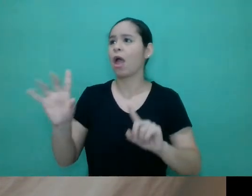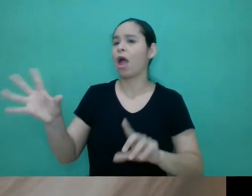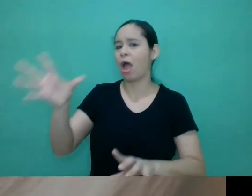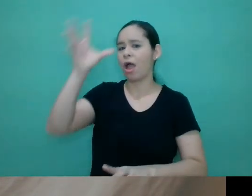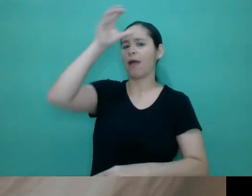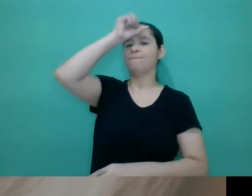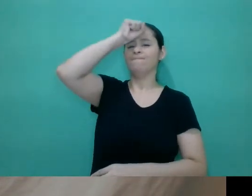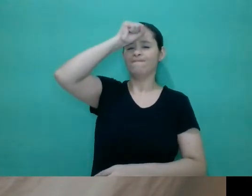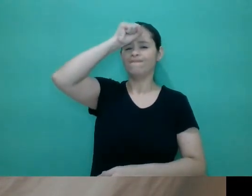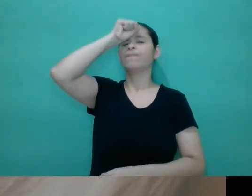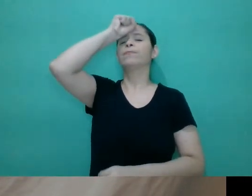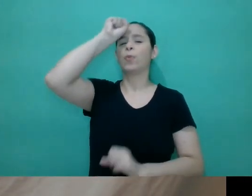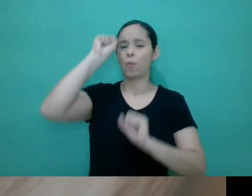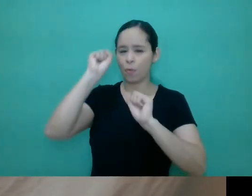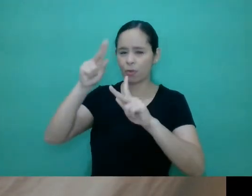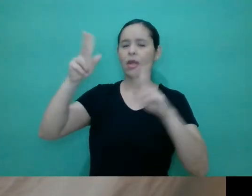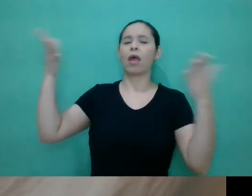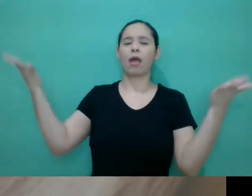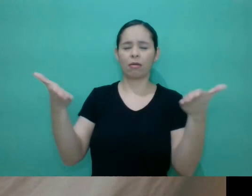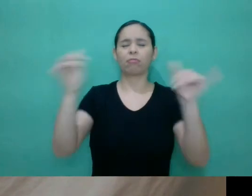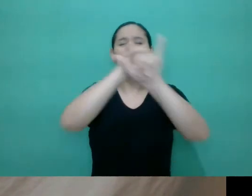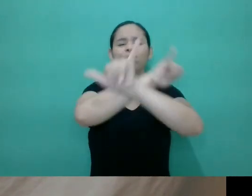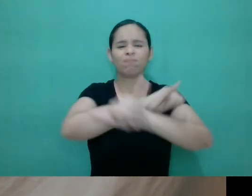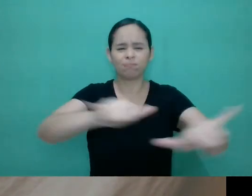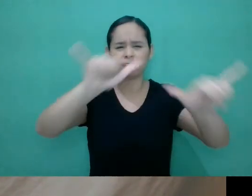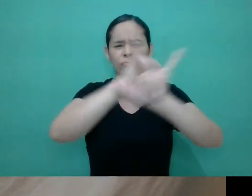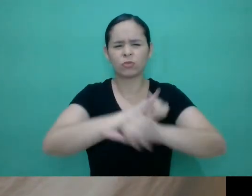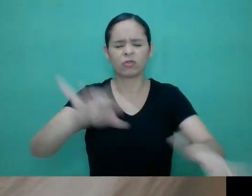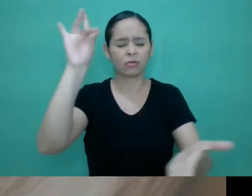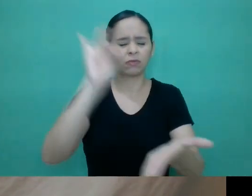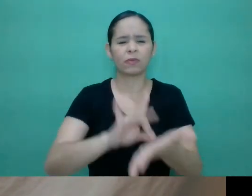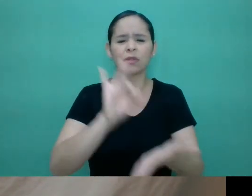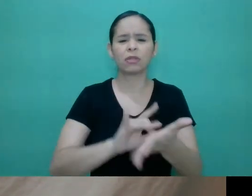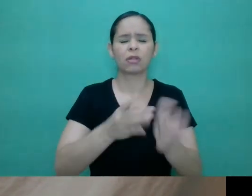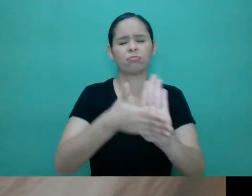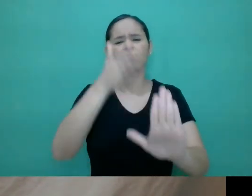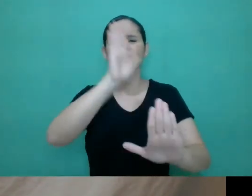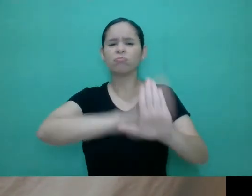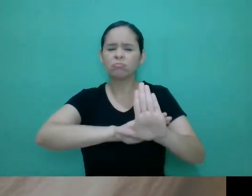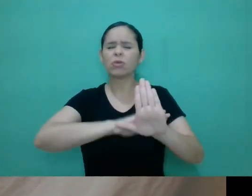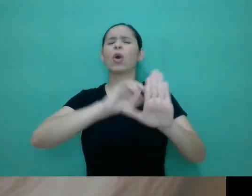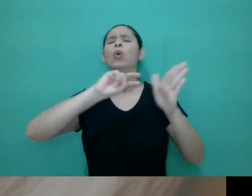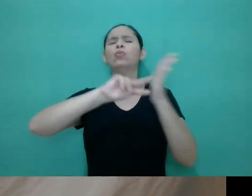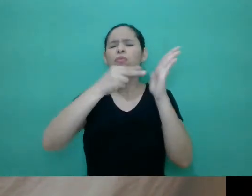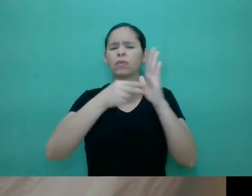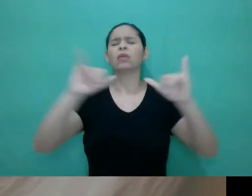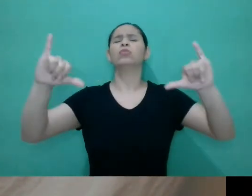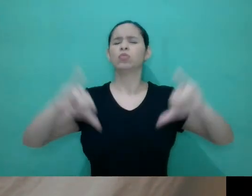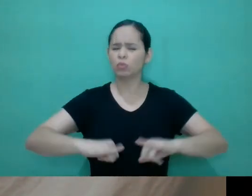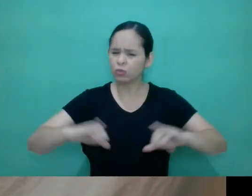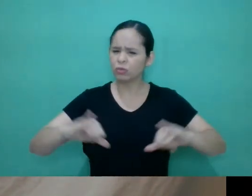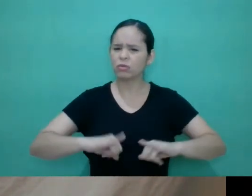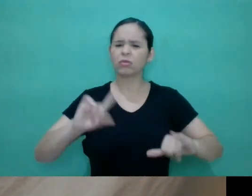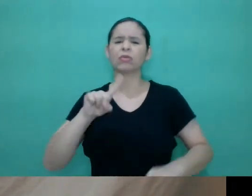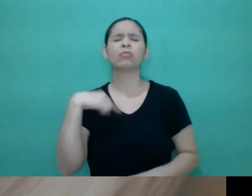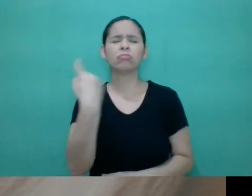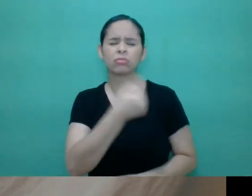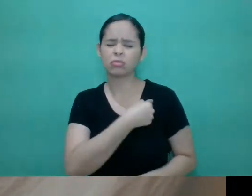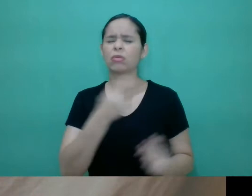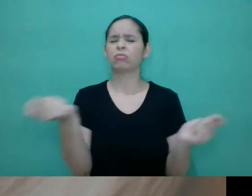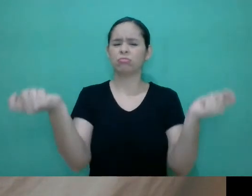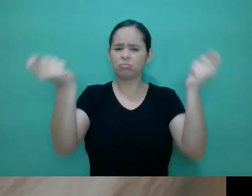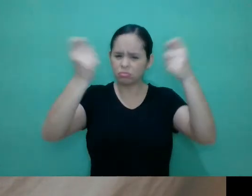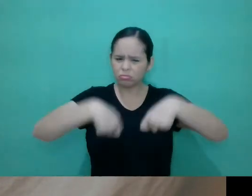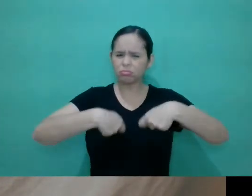e respeitar a história forjada no sofrimento. Aprender os impulsos de vida que tornaram possível